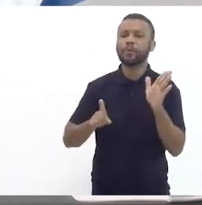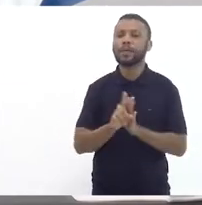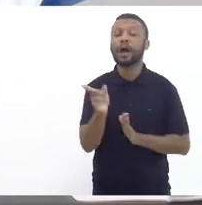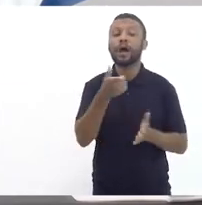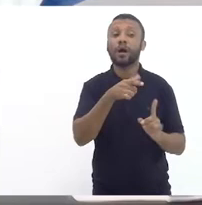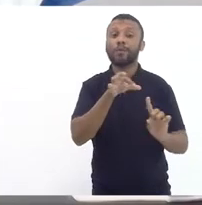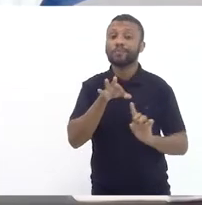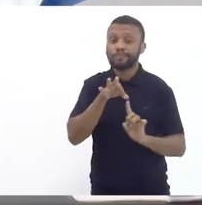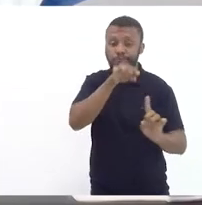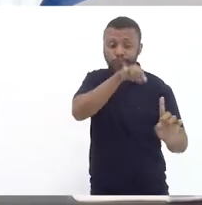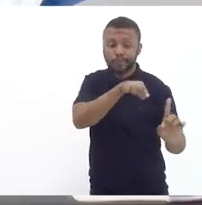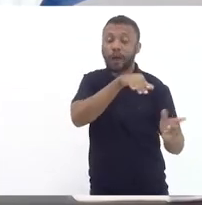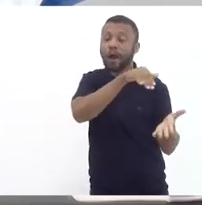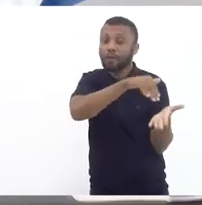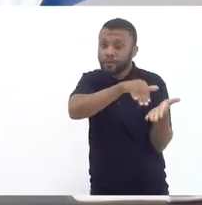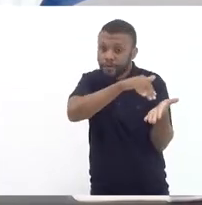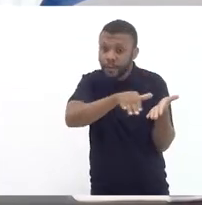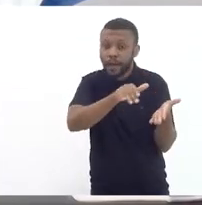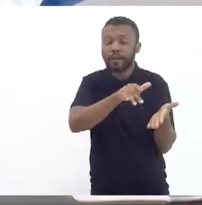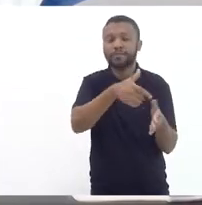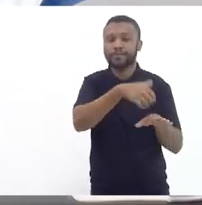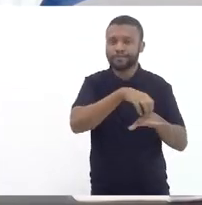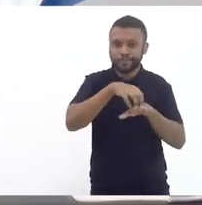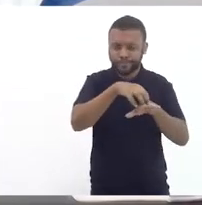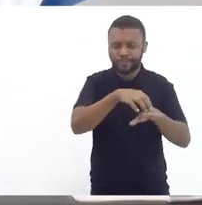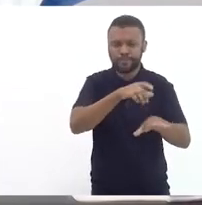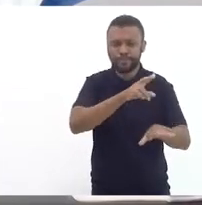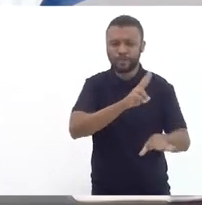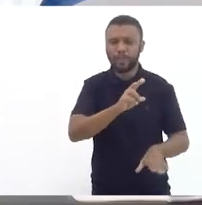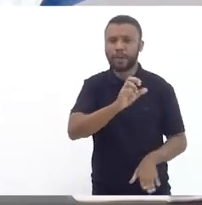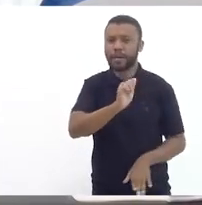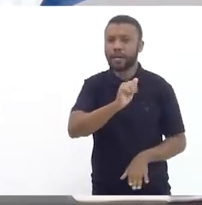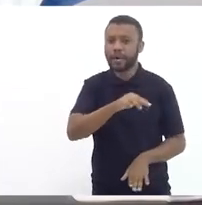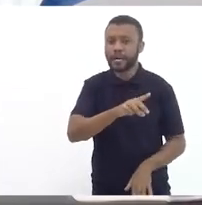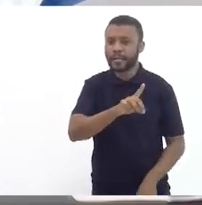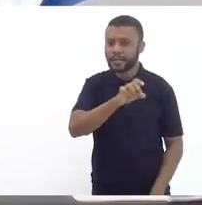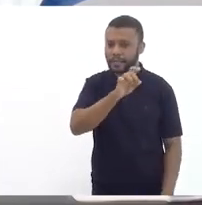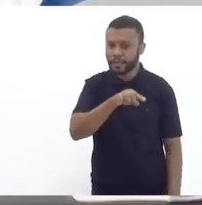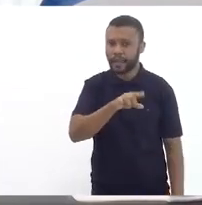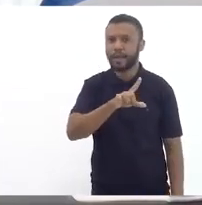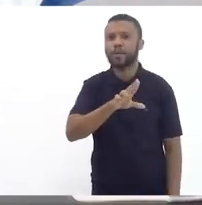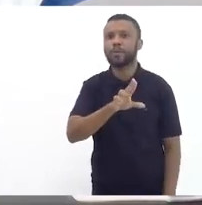do Estado, senhor André Luiz Narras, afinal de contas,